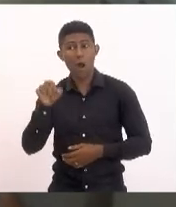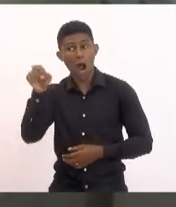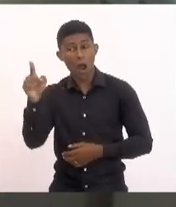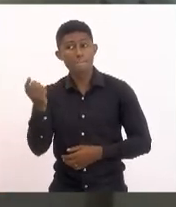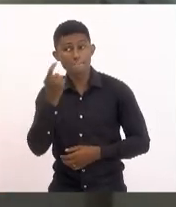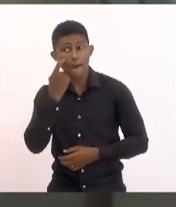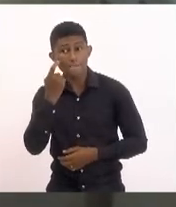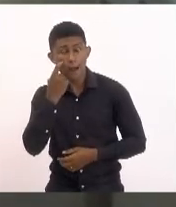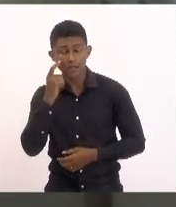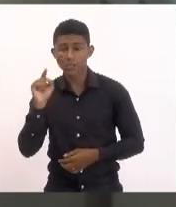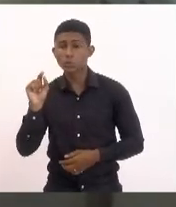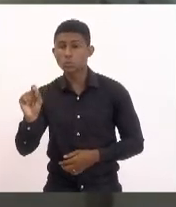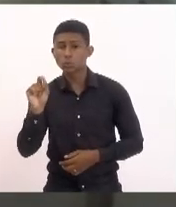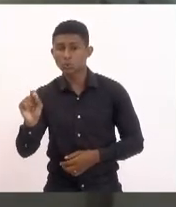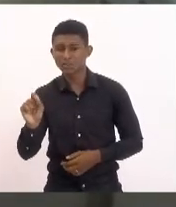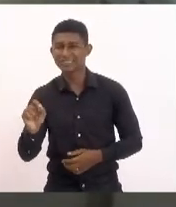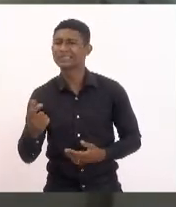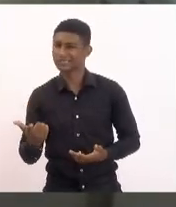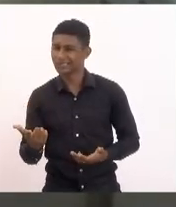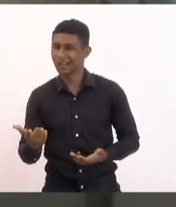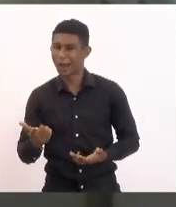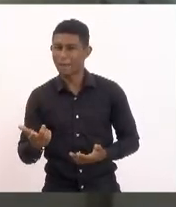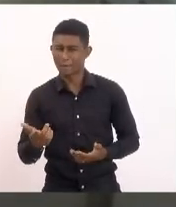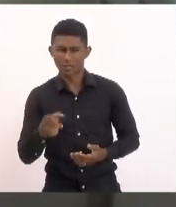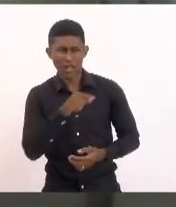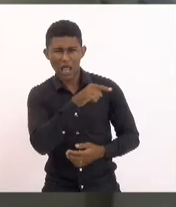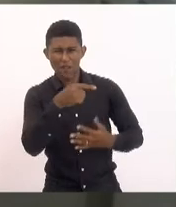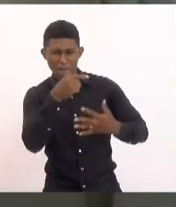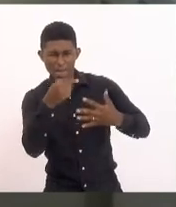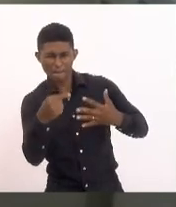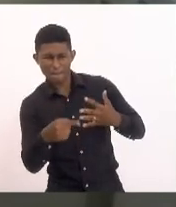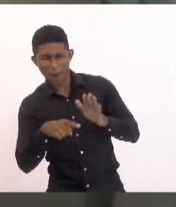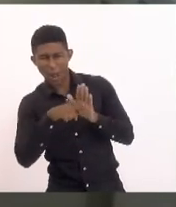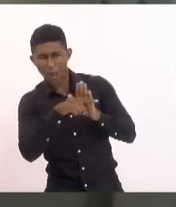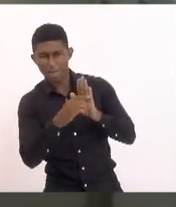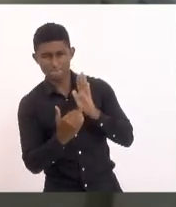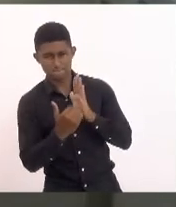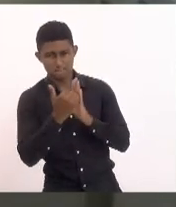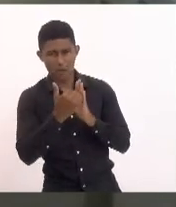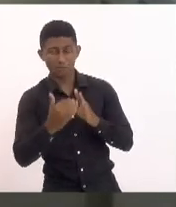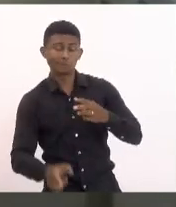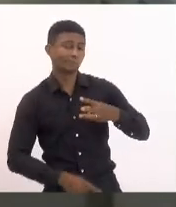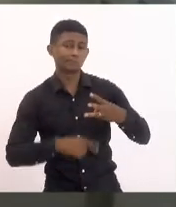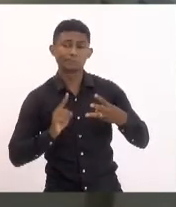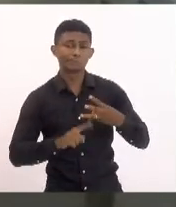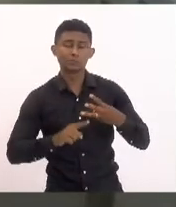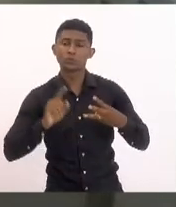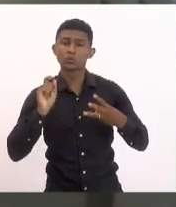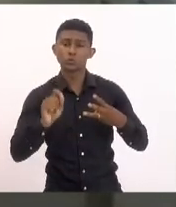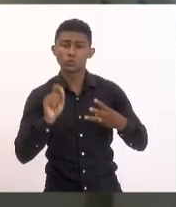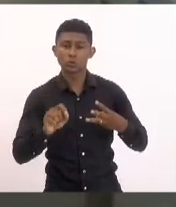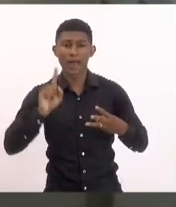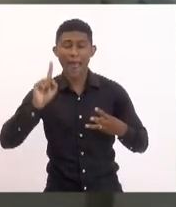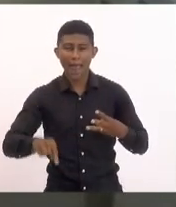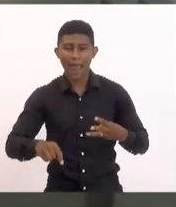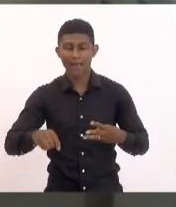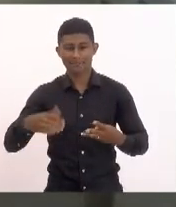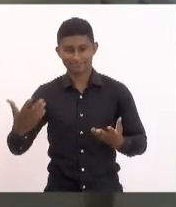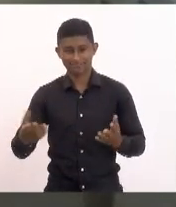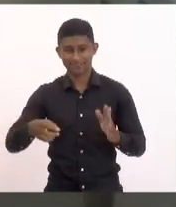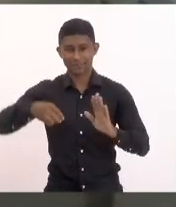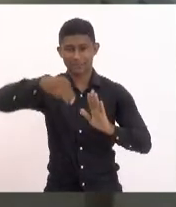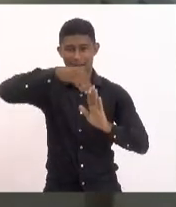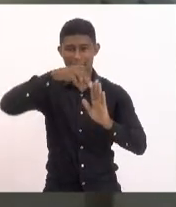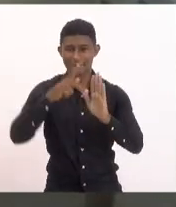as questões ali levantadas, e outra ao Ministério Público Estadual,